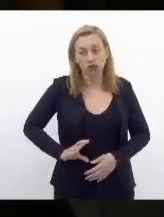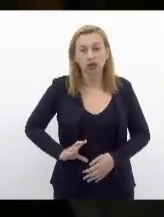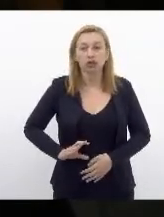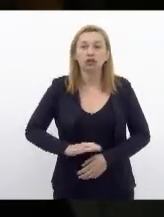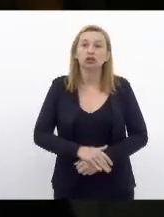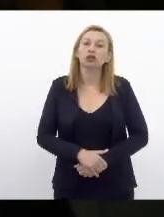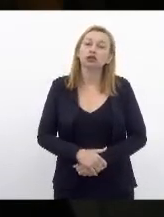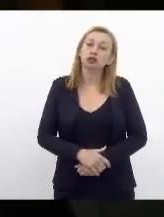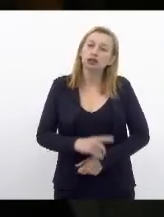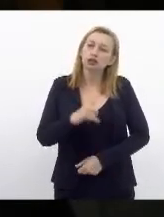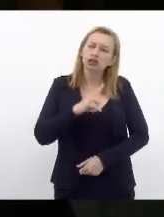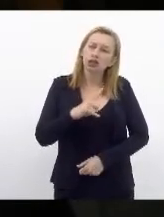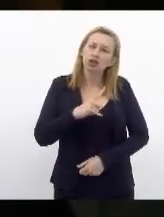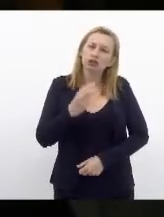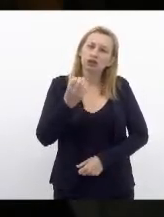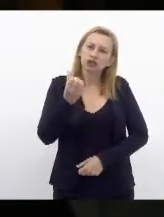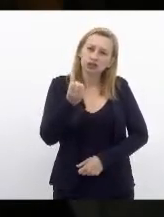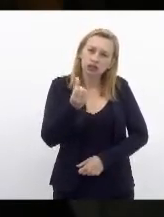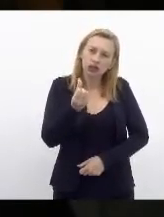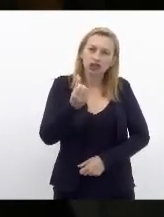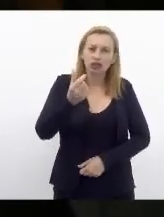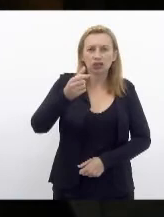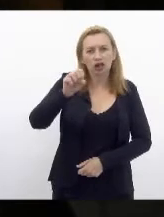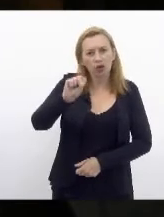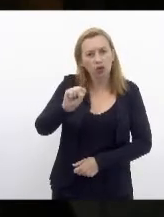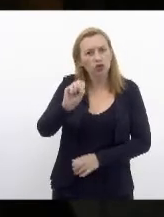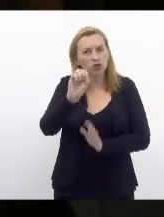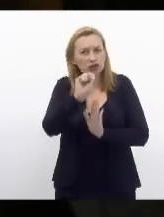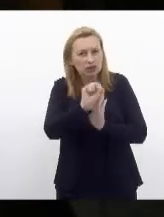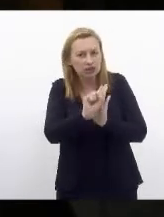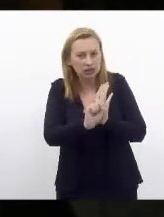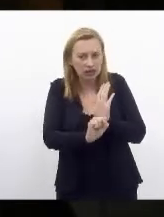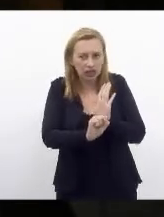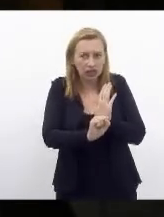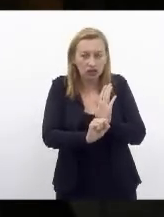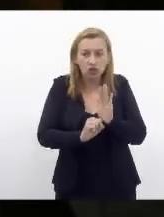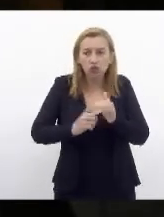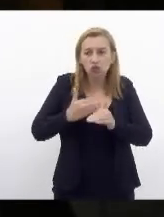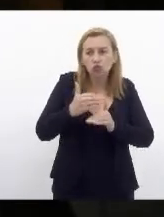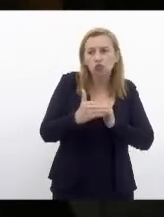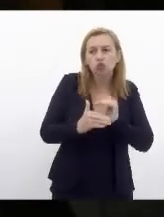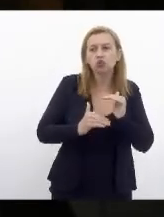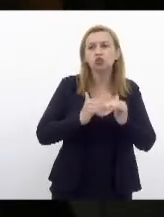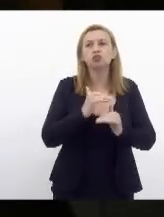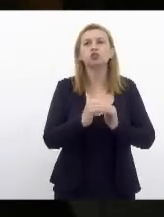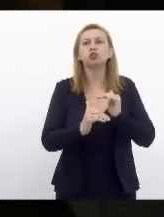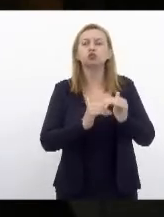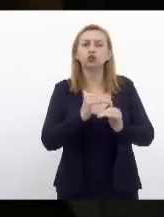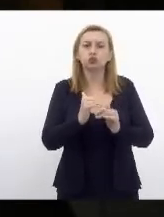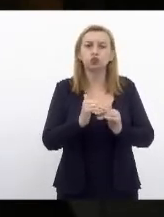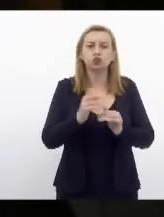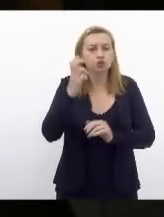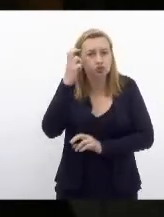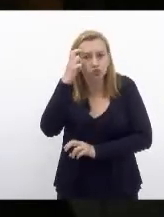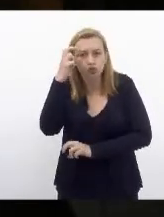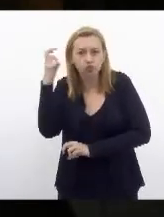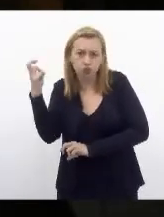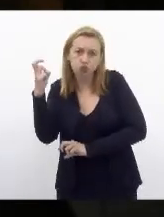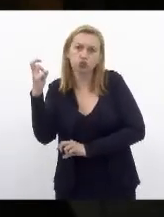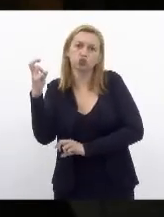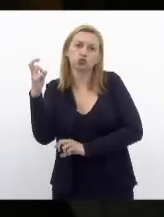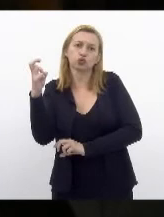menos temos 6 a 8 séculos, né, do desenvolvimento de uma cultura